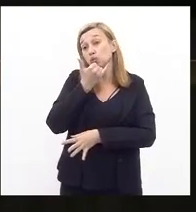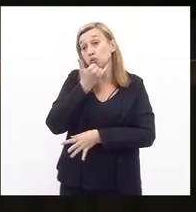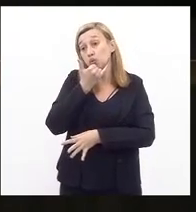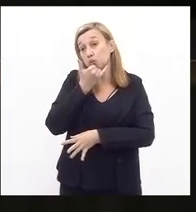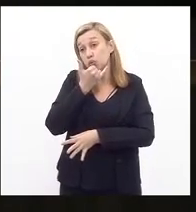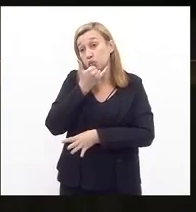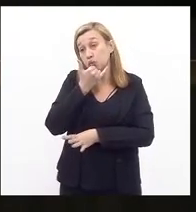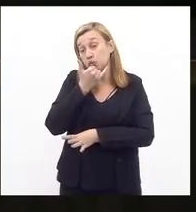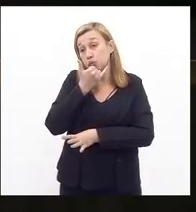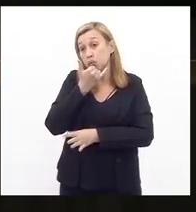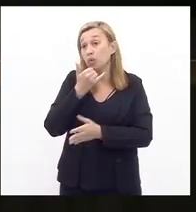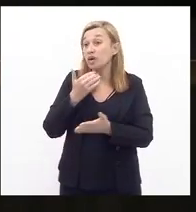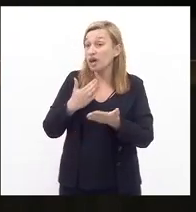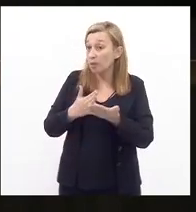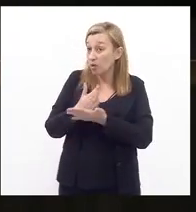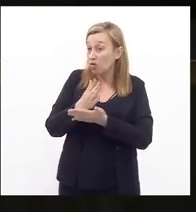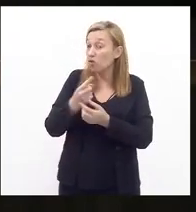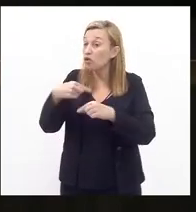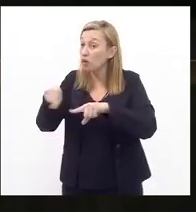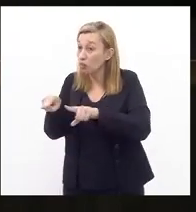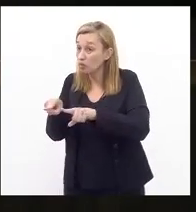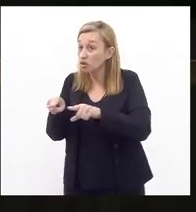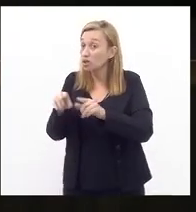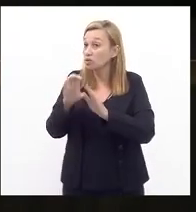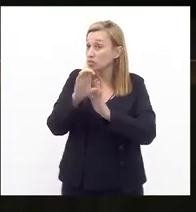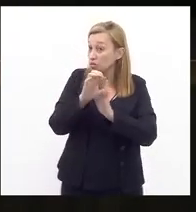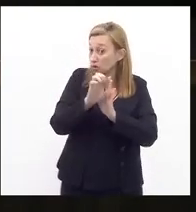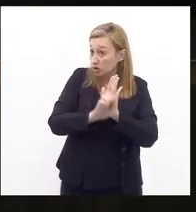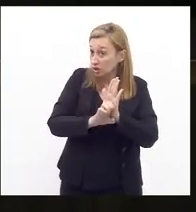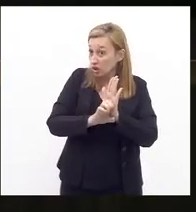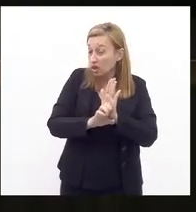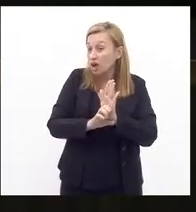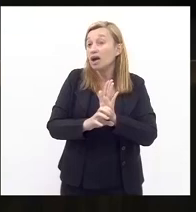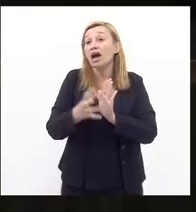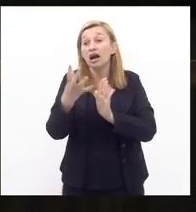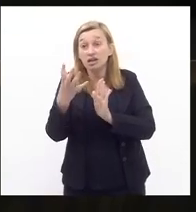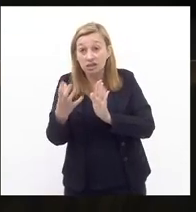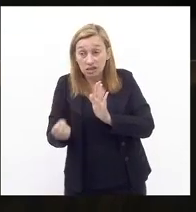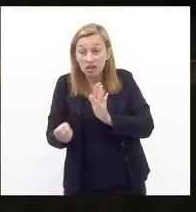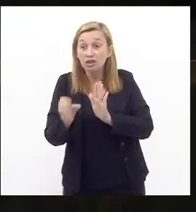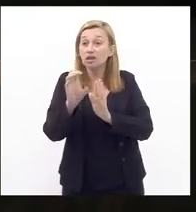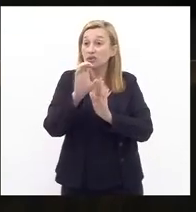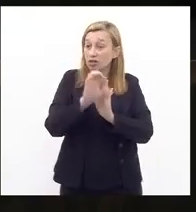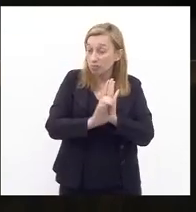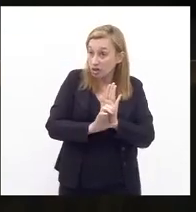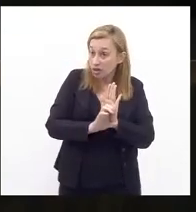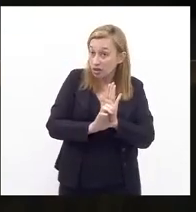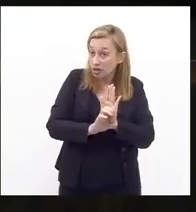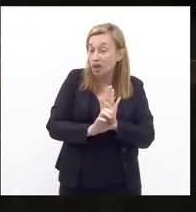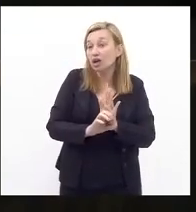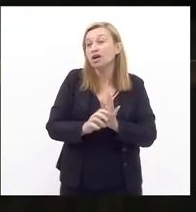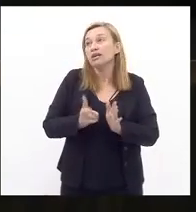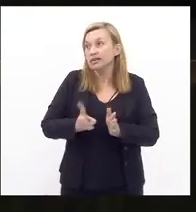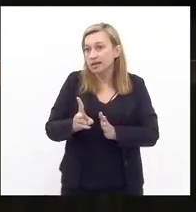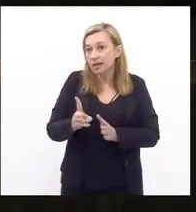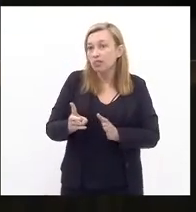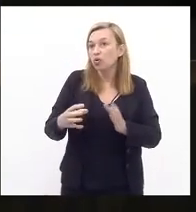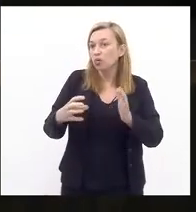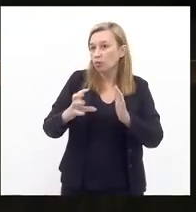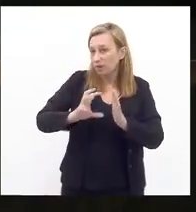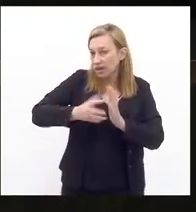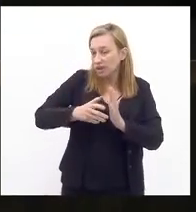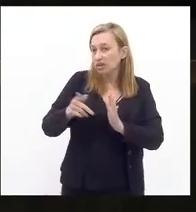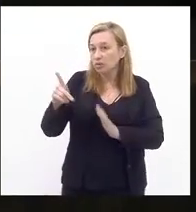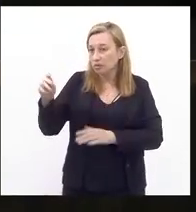que aprovou na verdade foi contrário ao que está que tá com vão de favorável destaque e aguardamos tomado tanto a bancada do pessoal